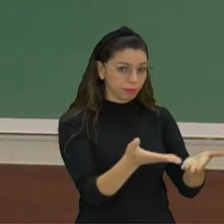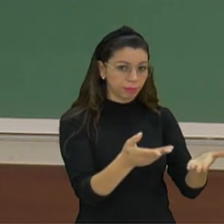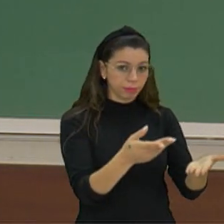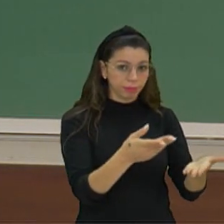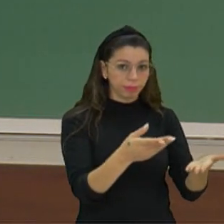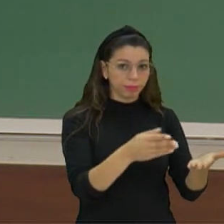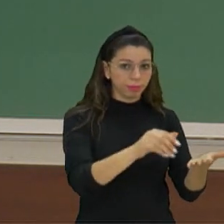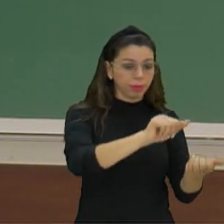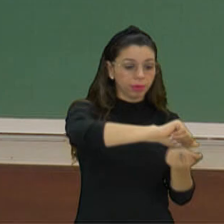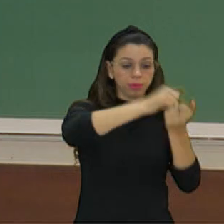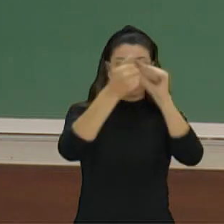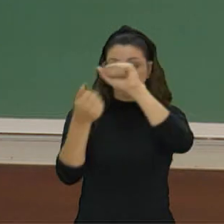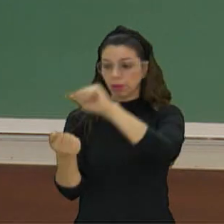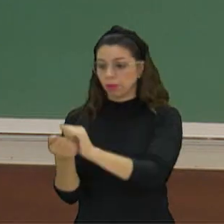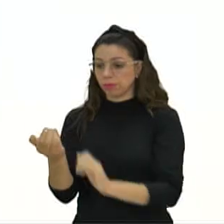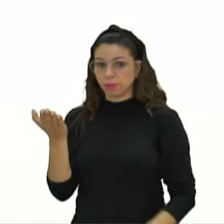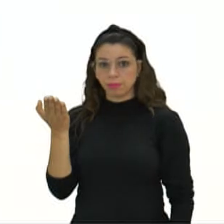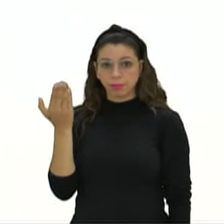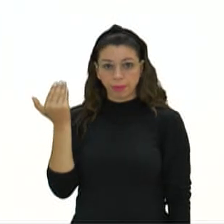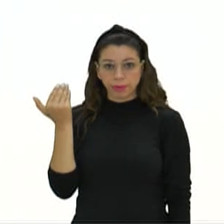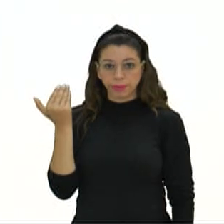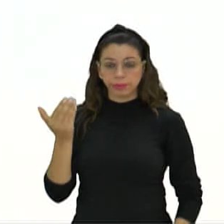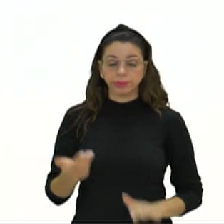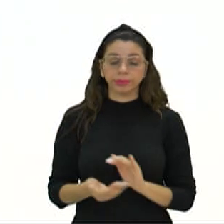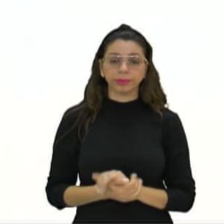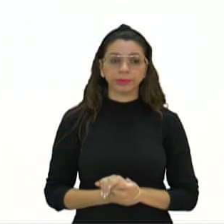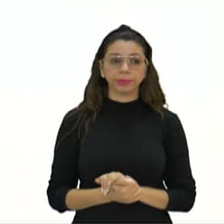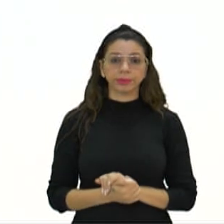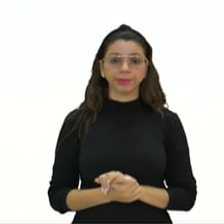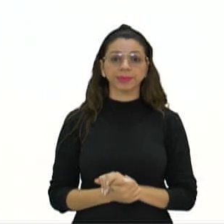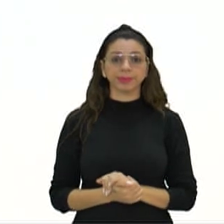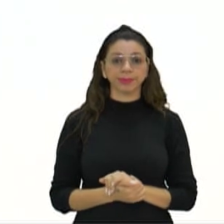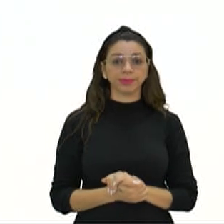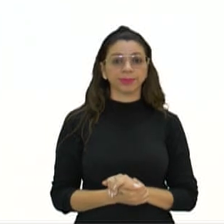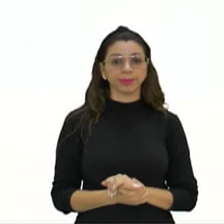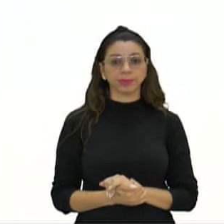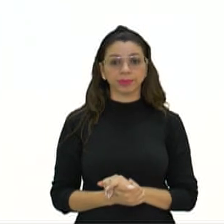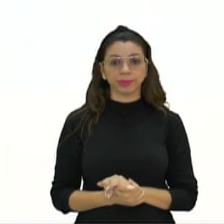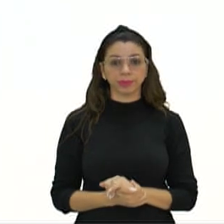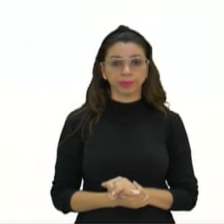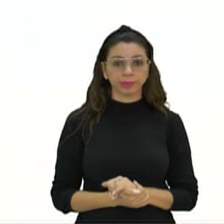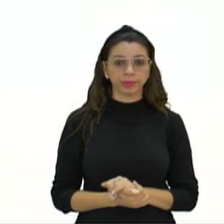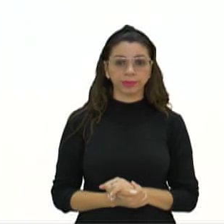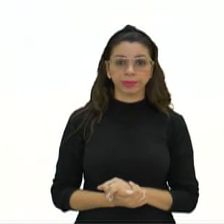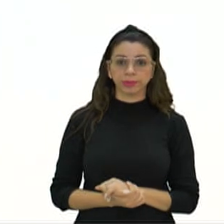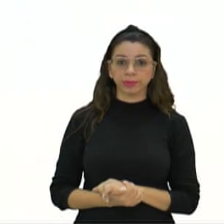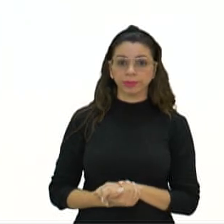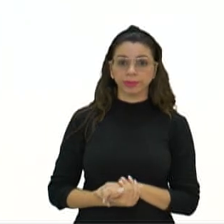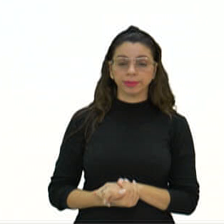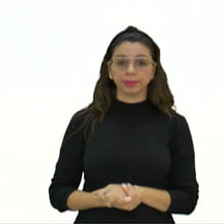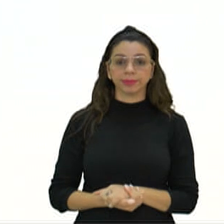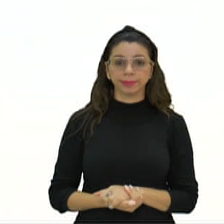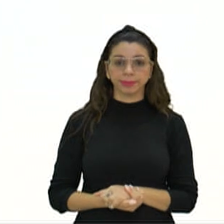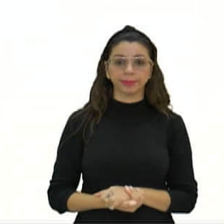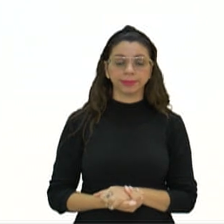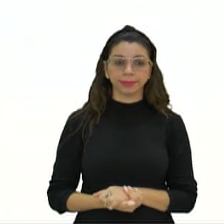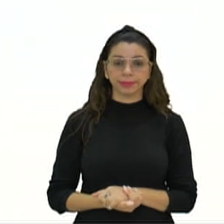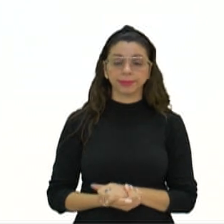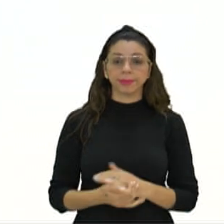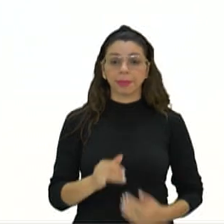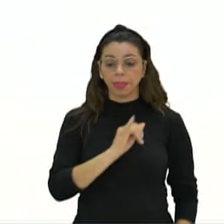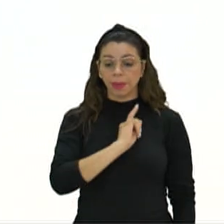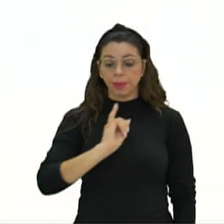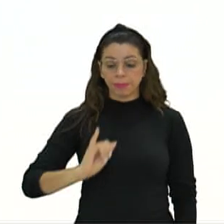exemplo. A professora disse, ó, the emperor stayed on a farm in the mountain region. O